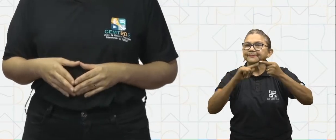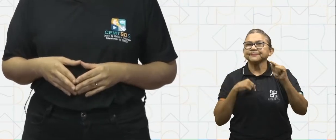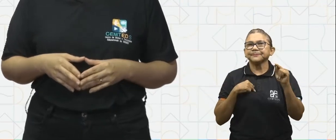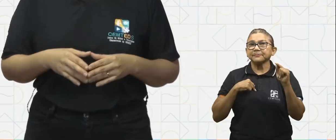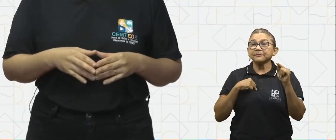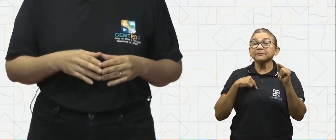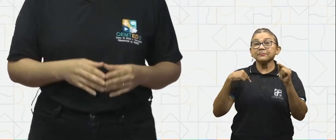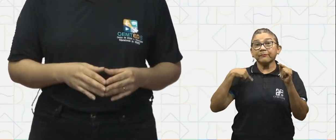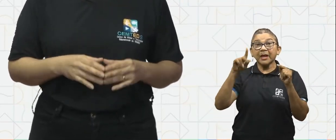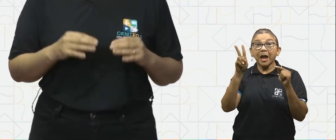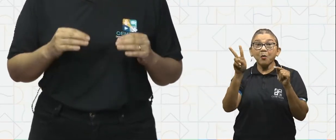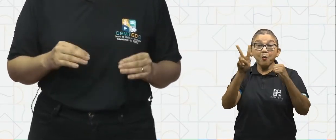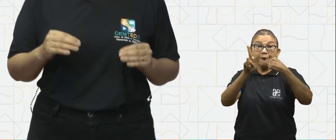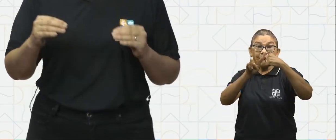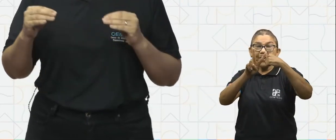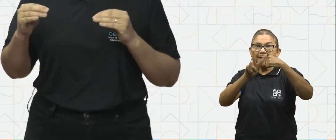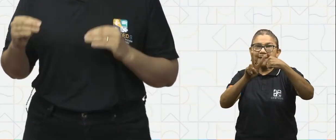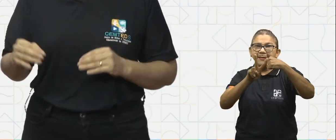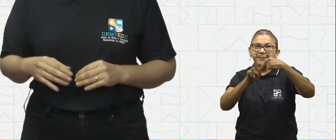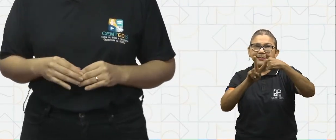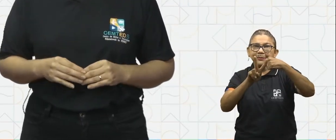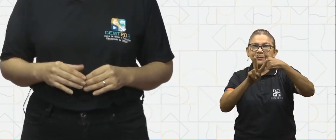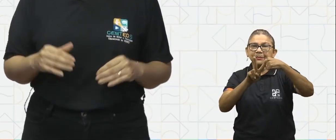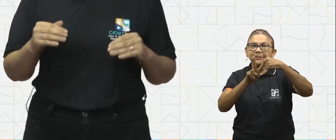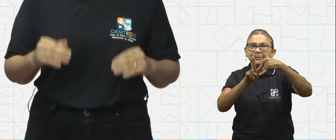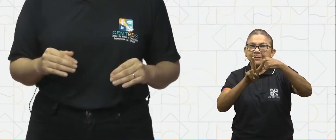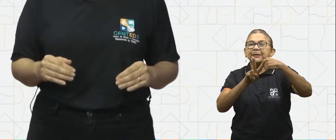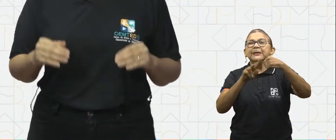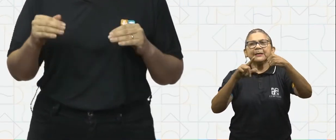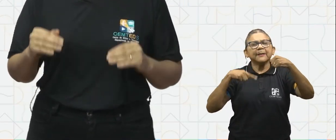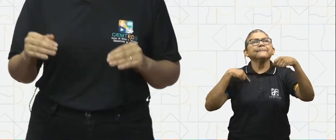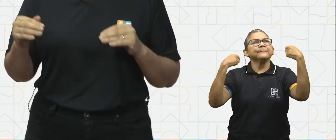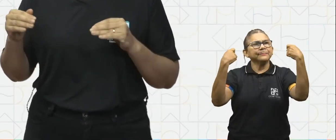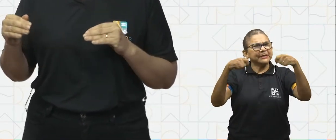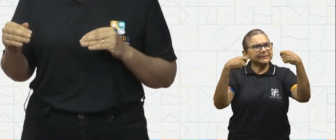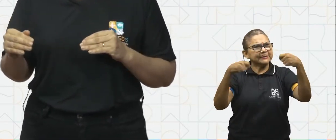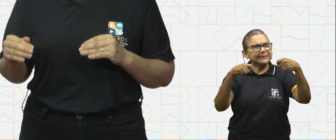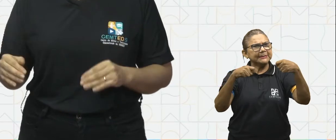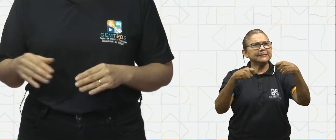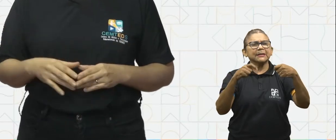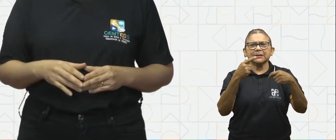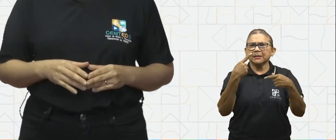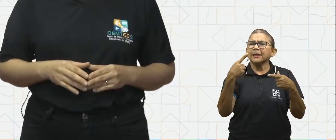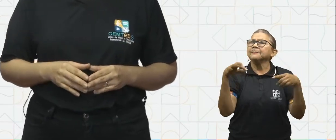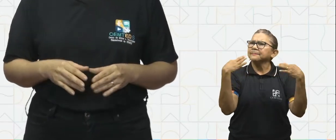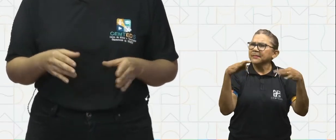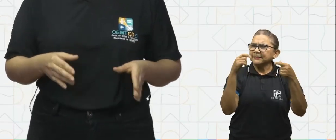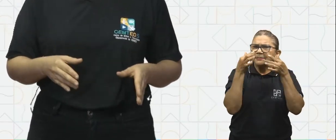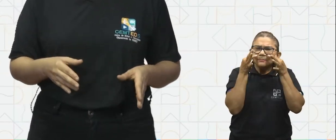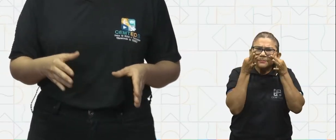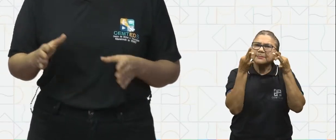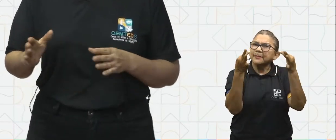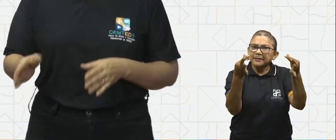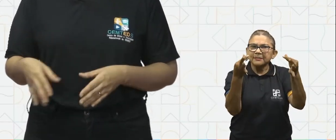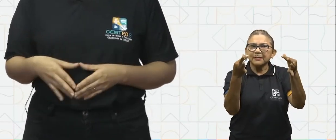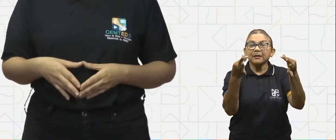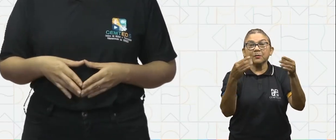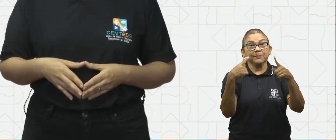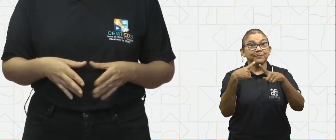concordância verbal representa mais um daqueles assuntos que precisa prestar bastante atenção,